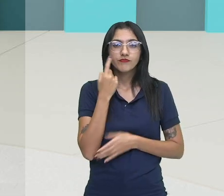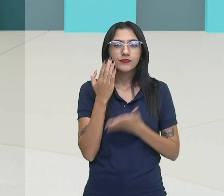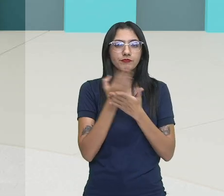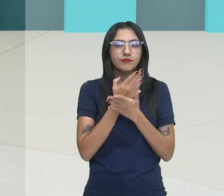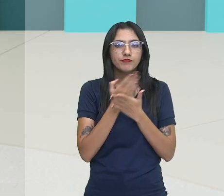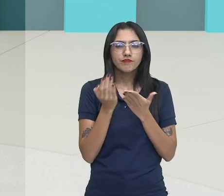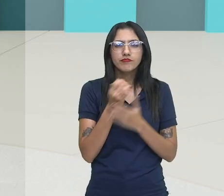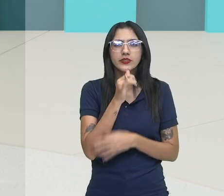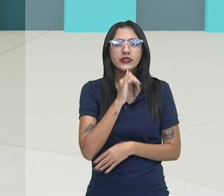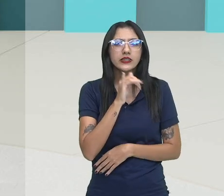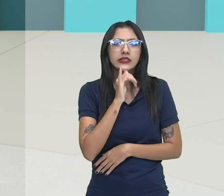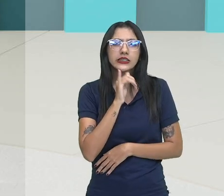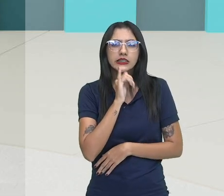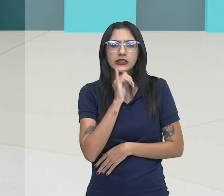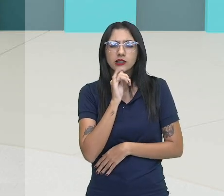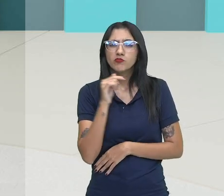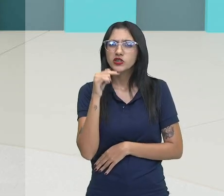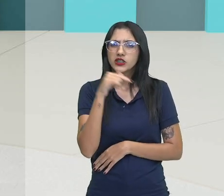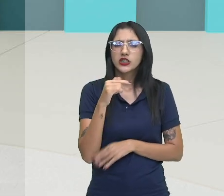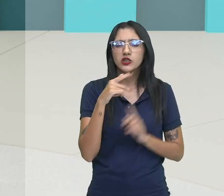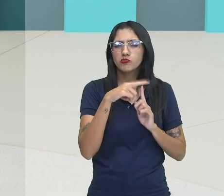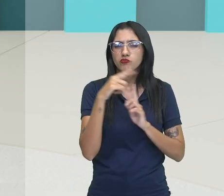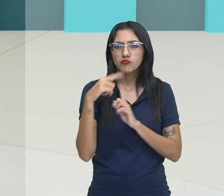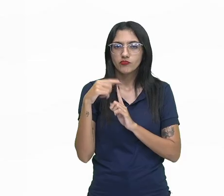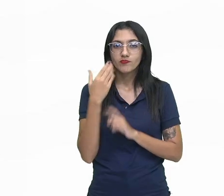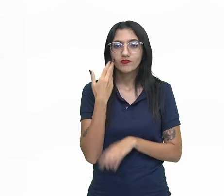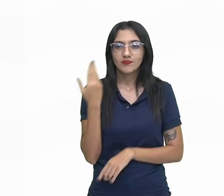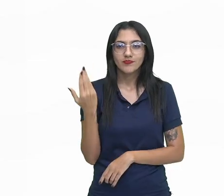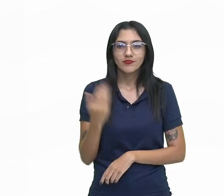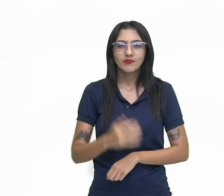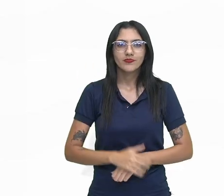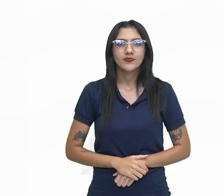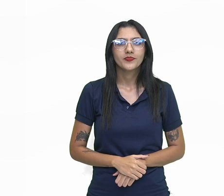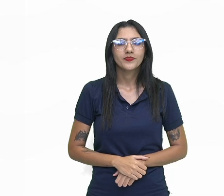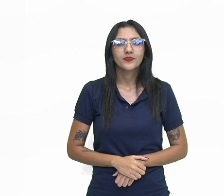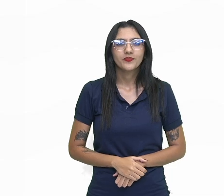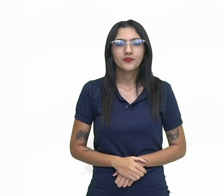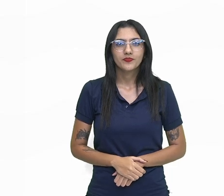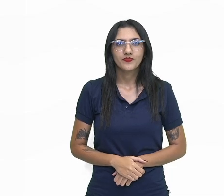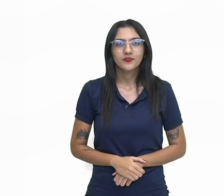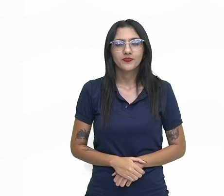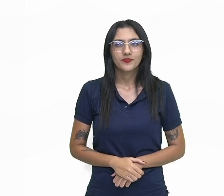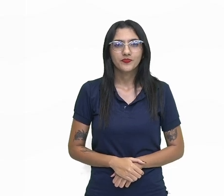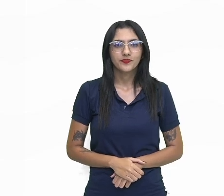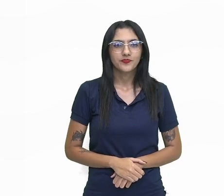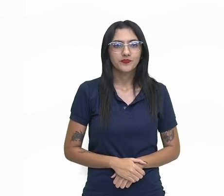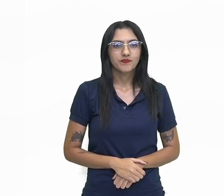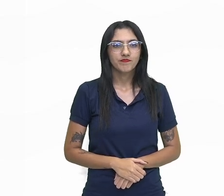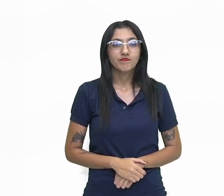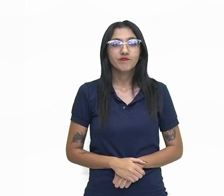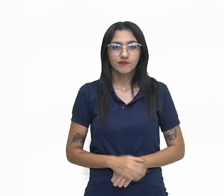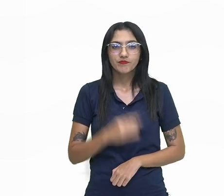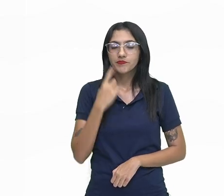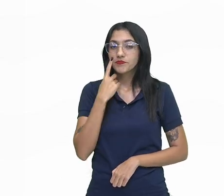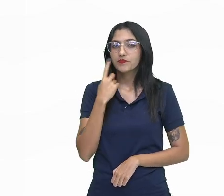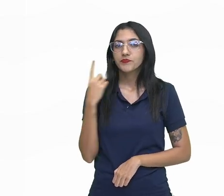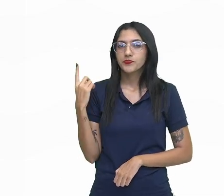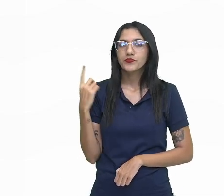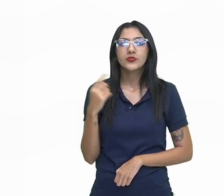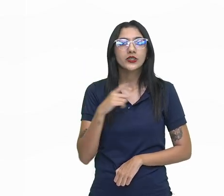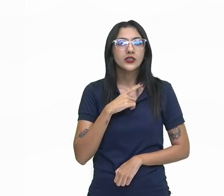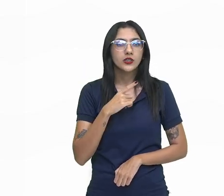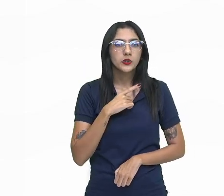respeito do que eu falei dentro desses modos aí. Vejam comigo. Então, olha aí, ó. Dentro do indicativo, nós